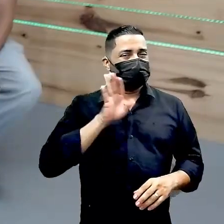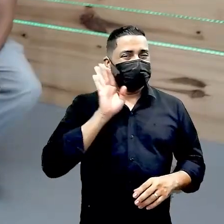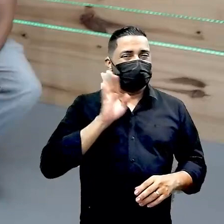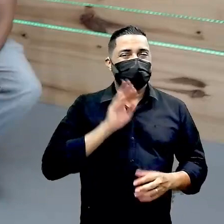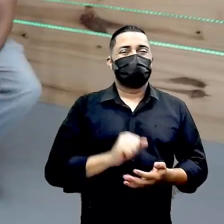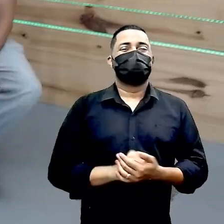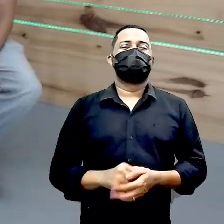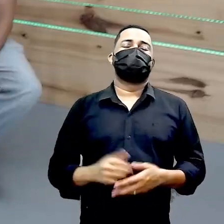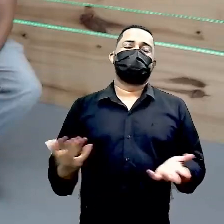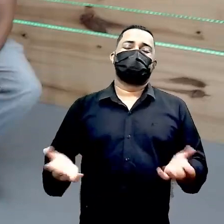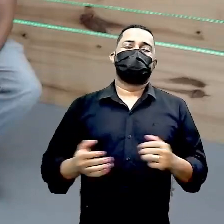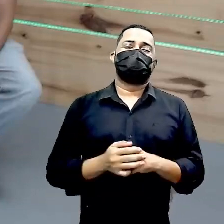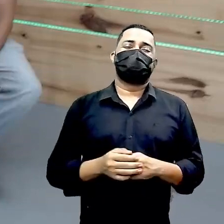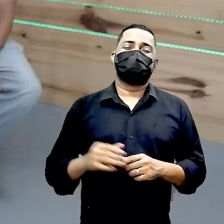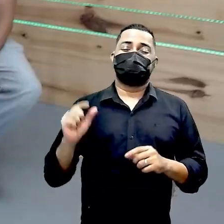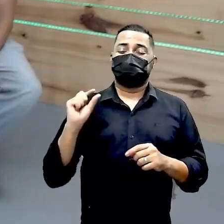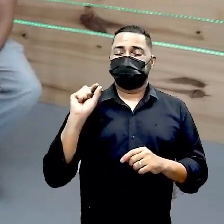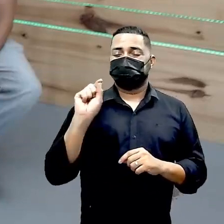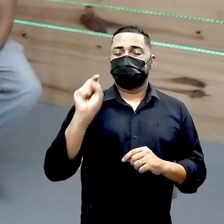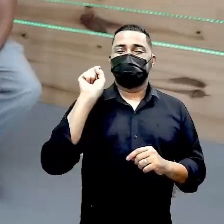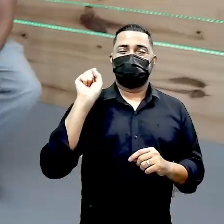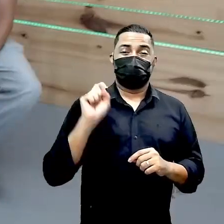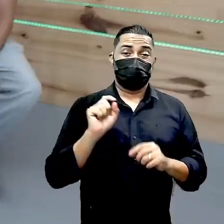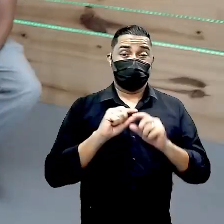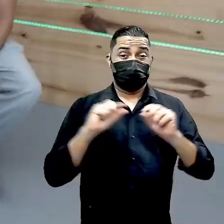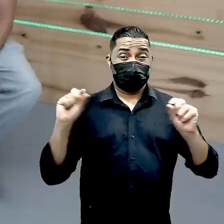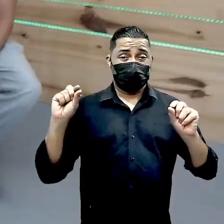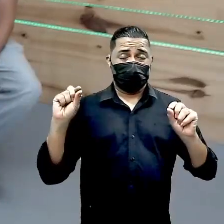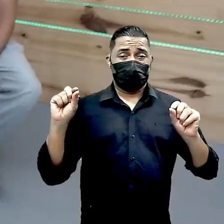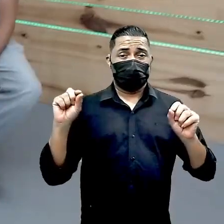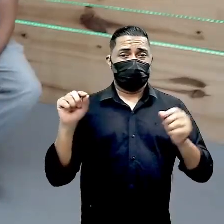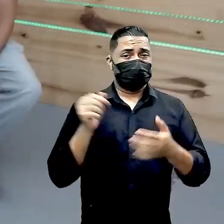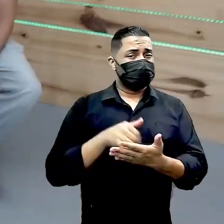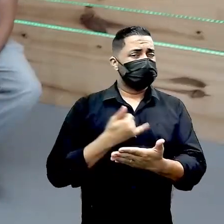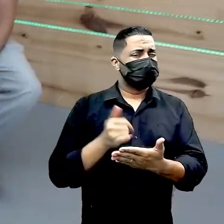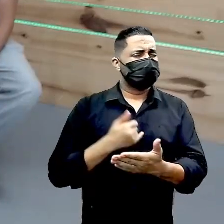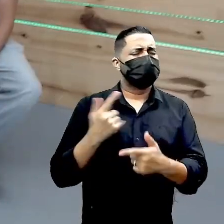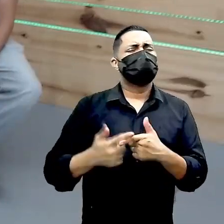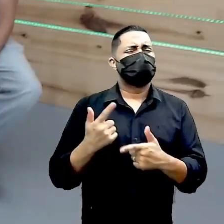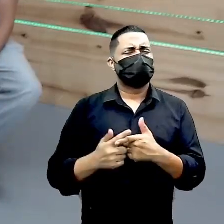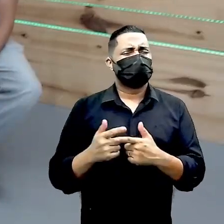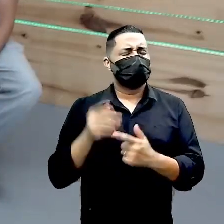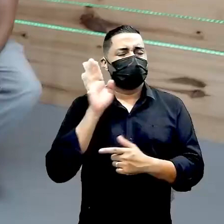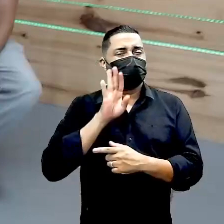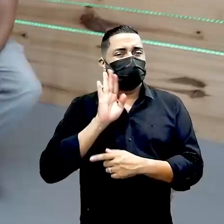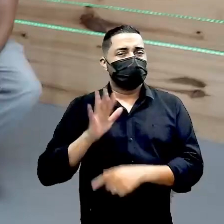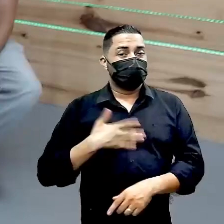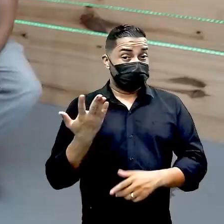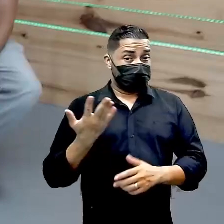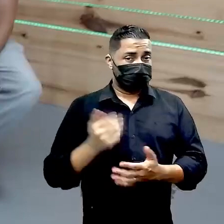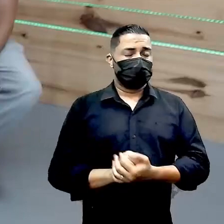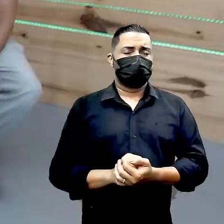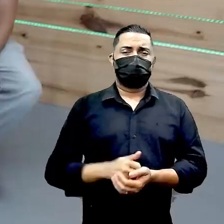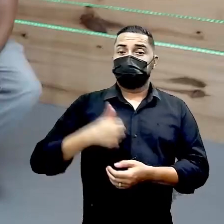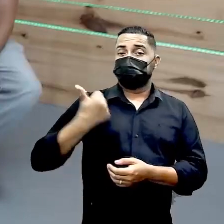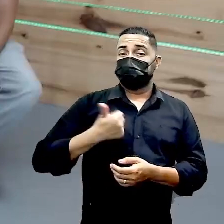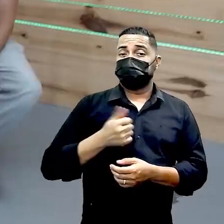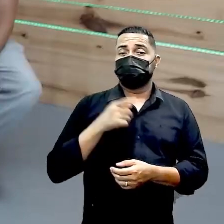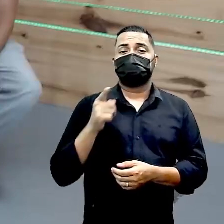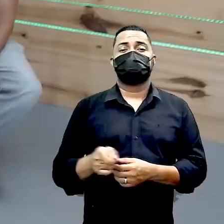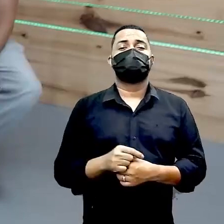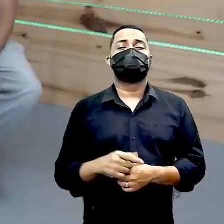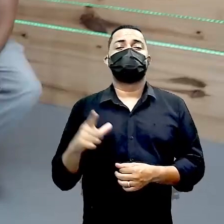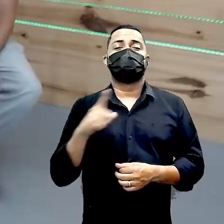vai ser um link de inscrição. Que é uma surpresa legal? Porque, primeiro, através dele, você vai